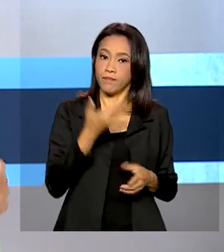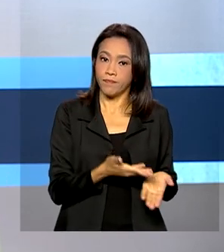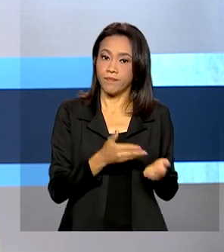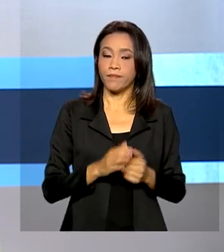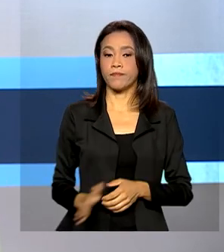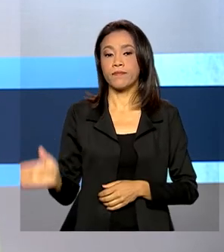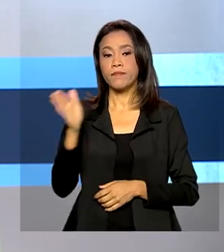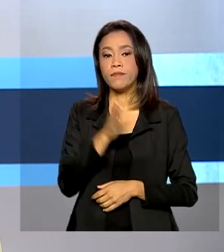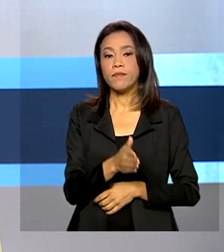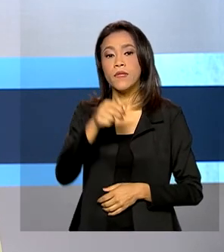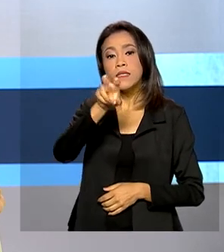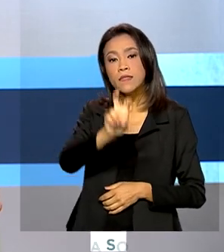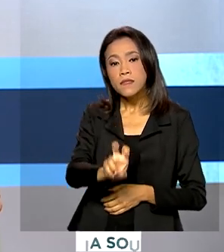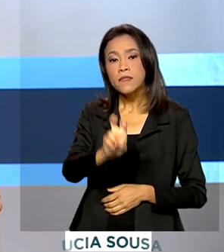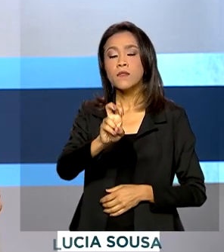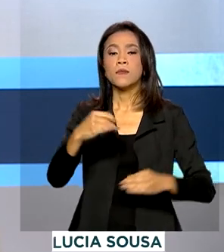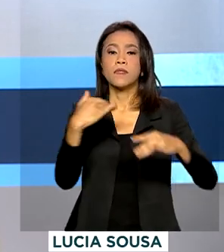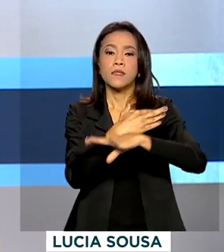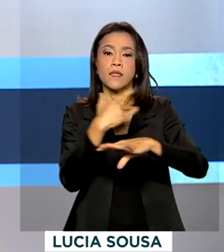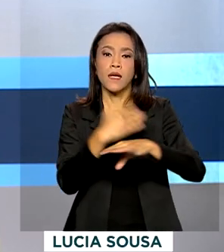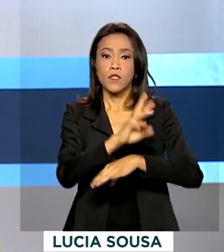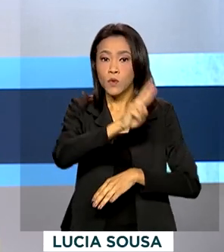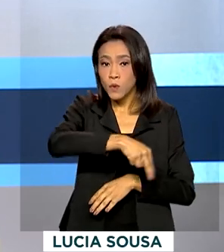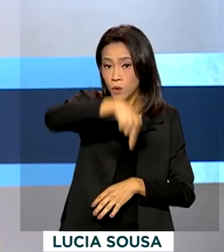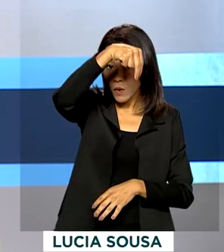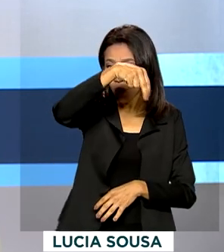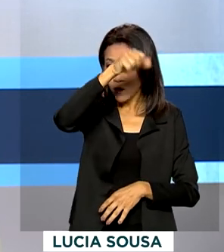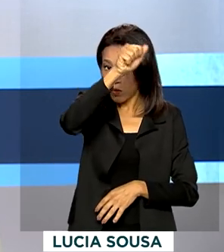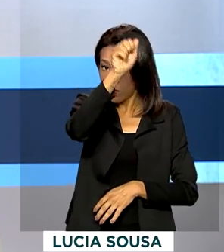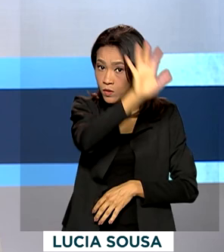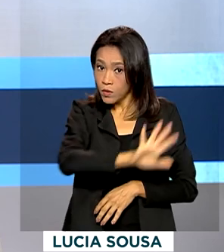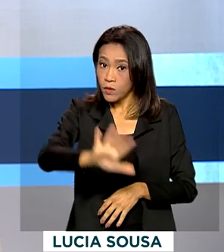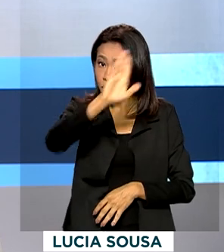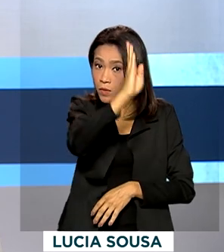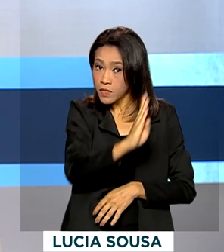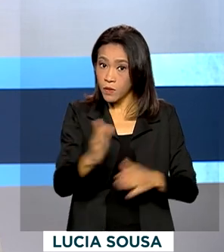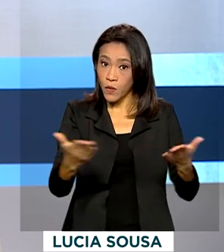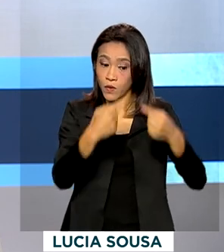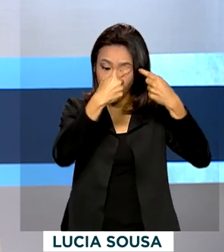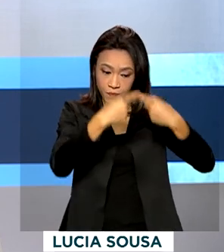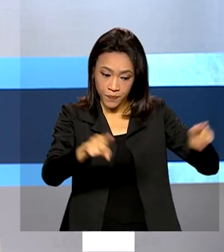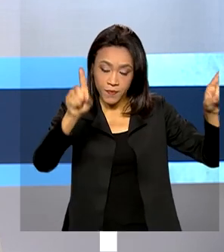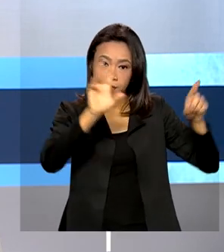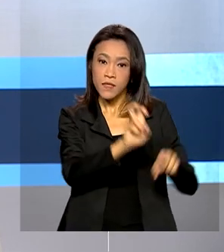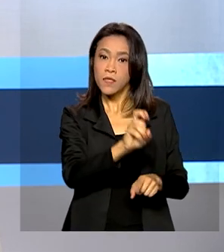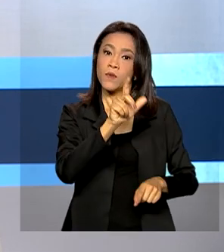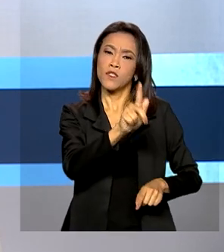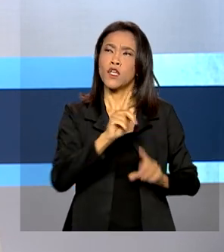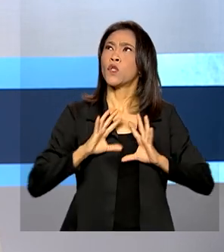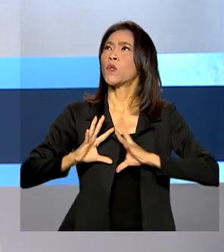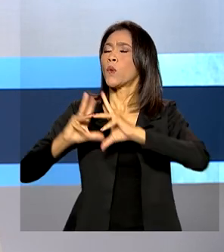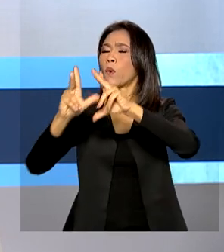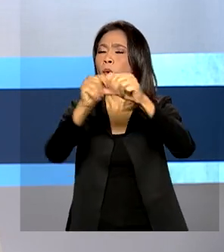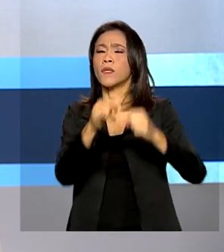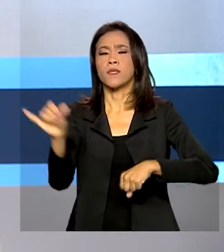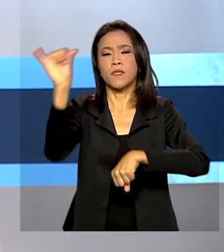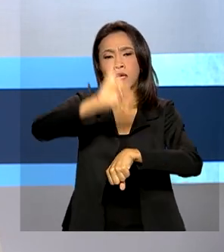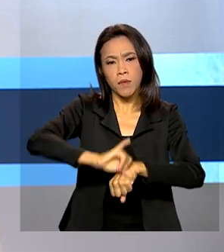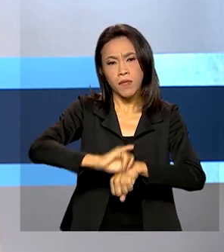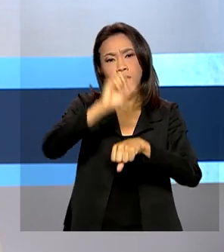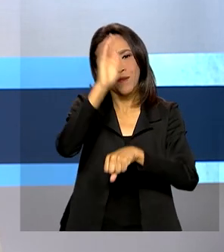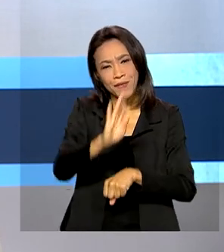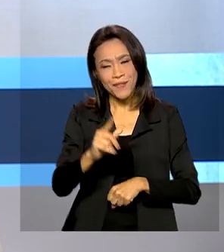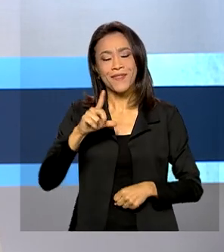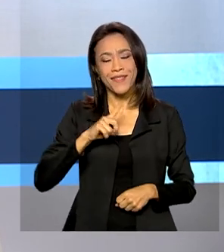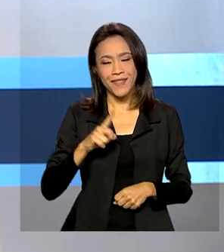com as cinco cidades do norte do país que ativam hoje o 5g todas as capitais do Brasil passam a ter